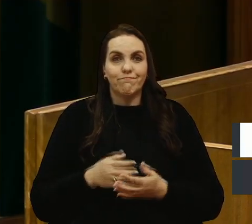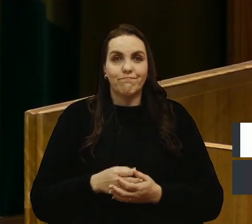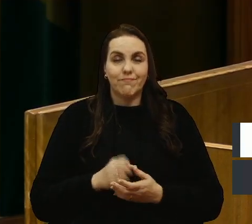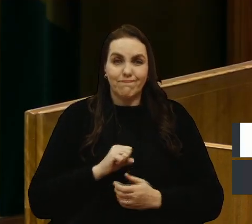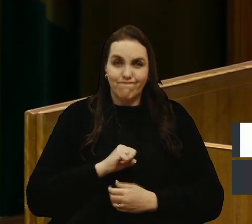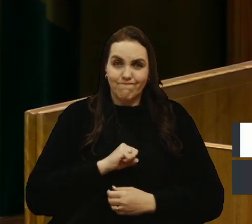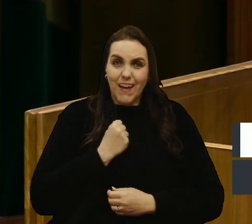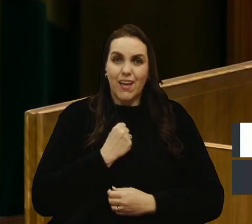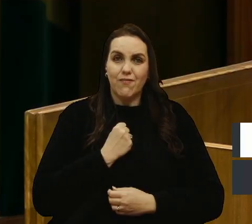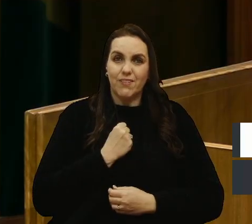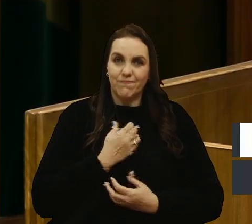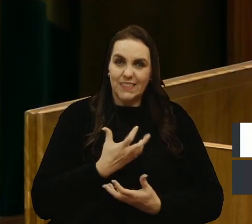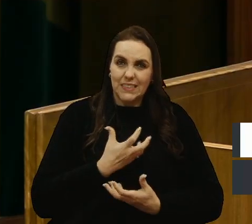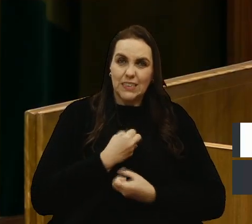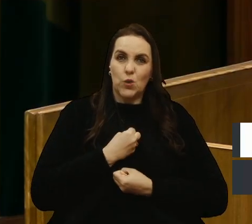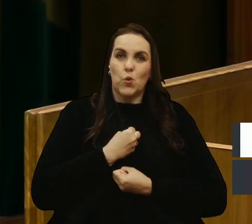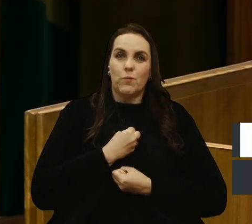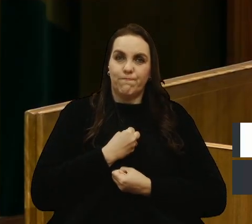raiva